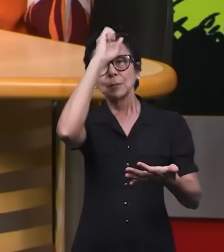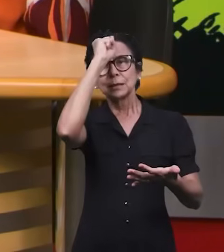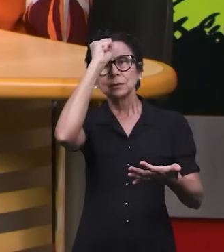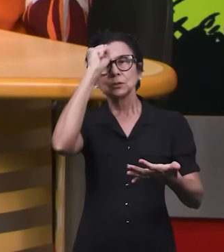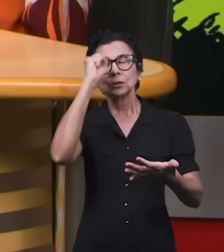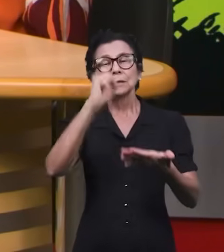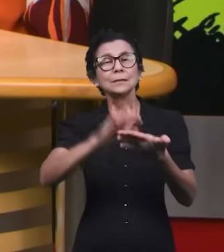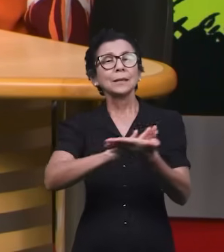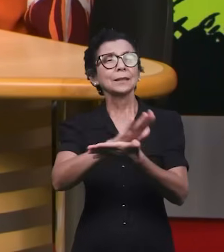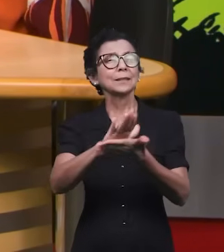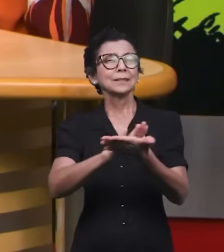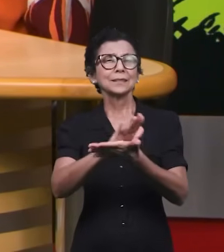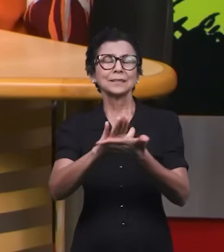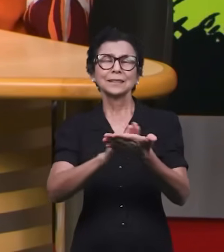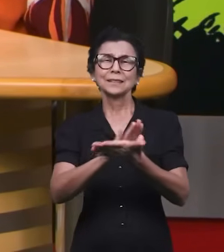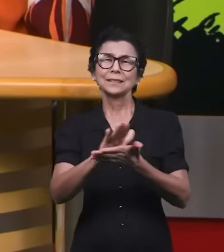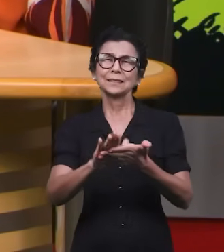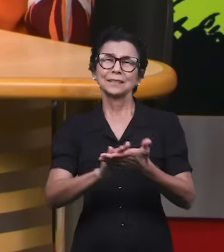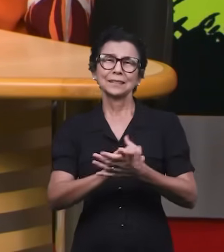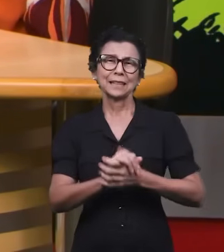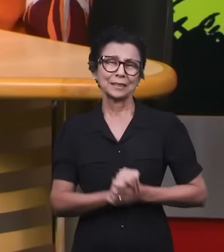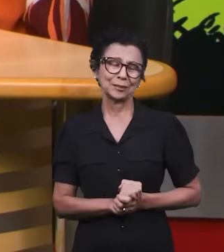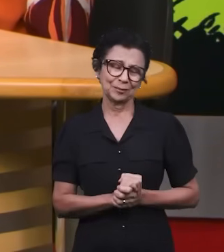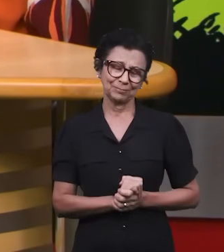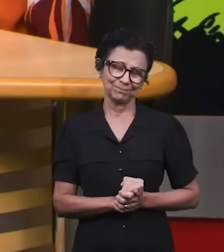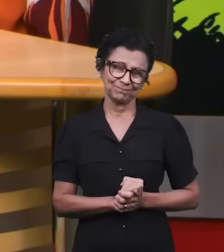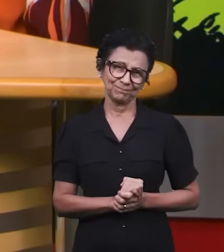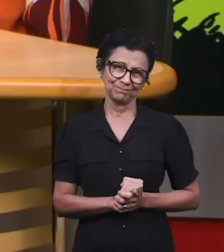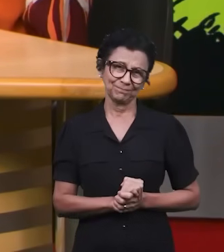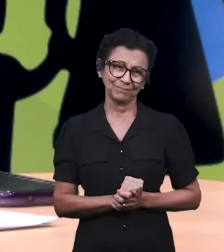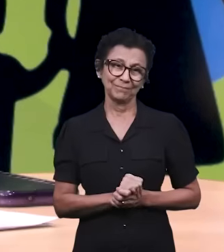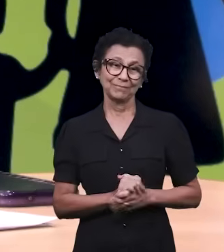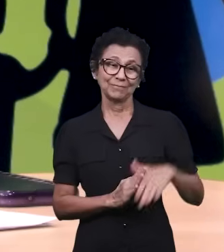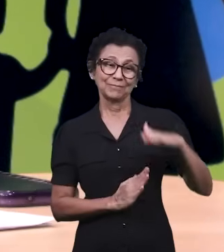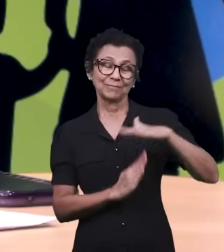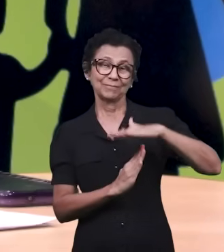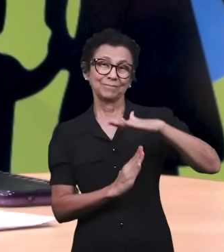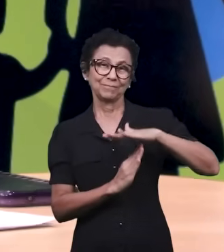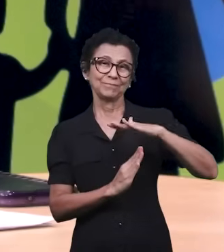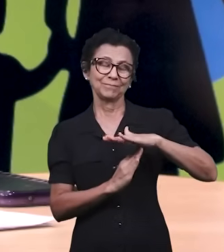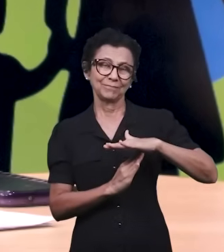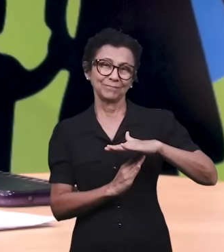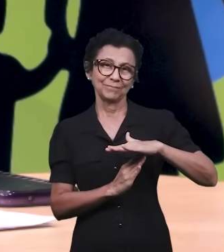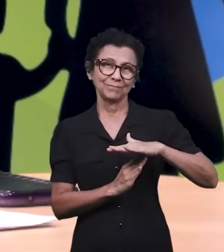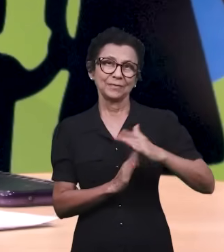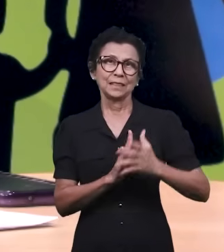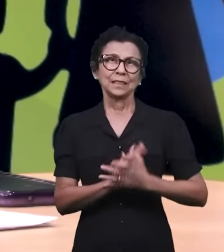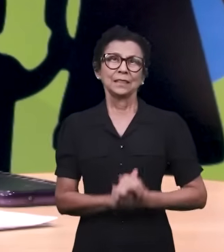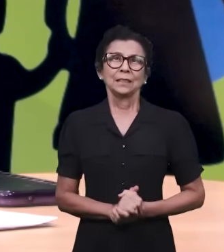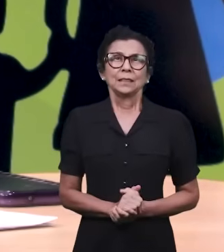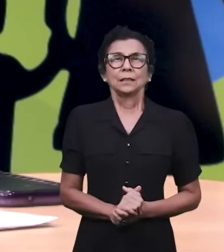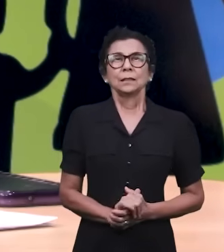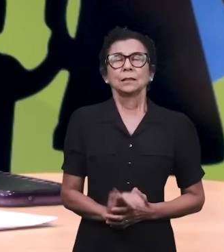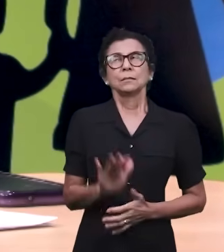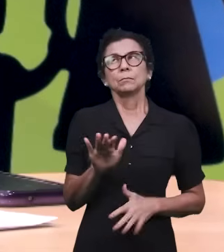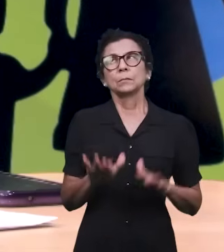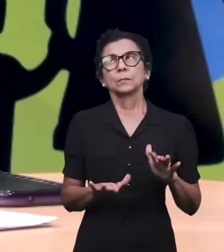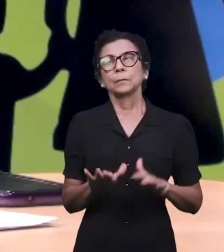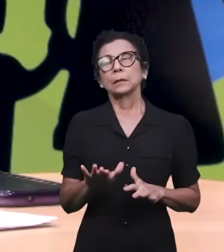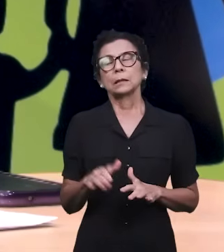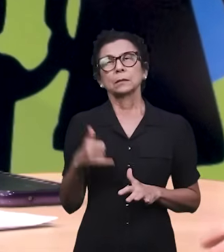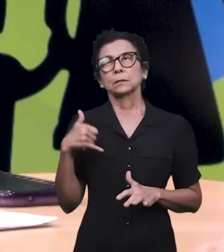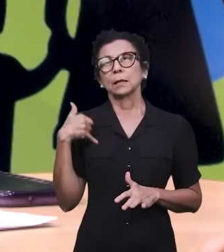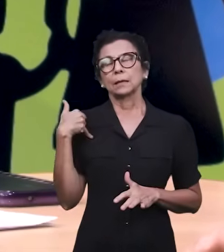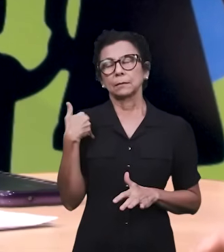um limite de aprendizado. Então essas crianças, quando elas ficam ali, dependendo da faixa etária,